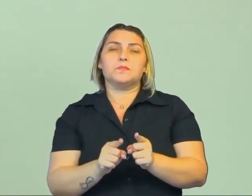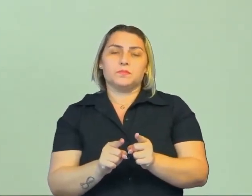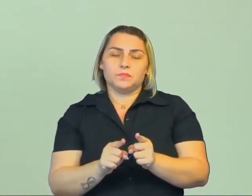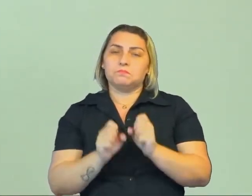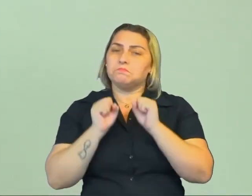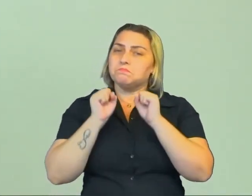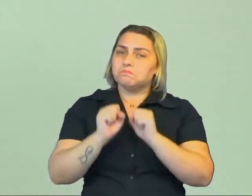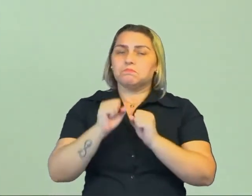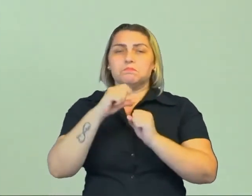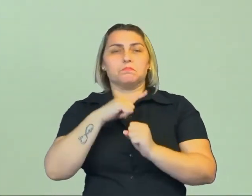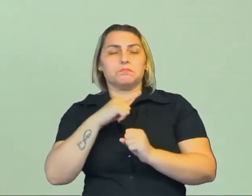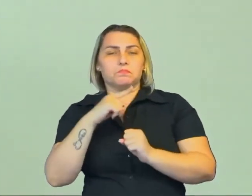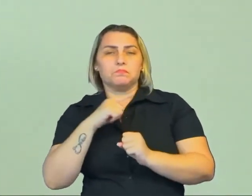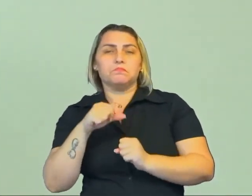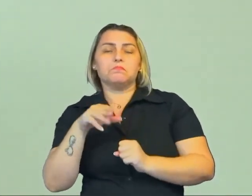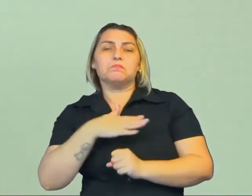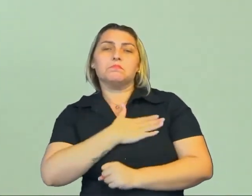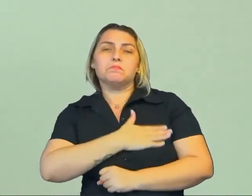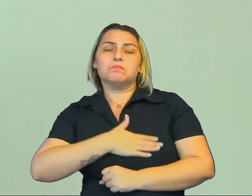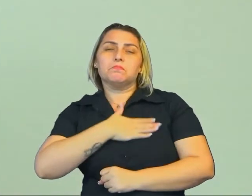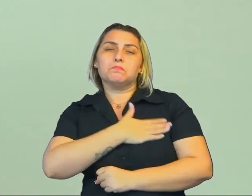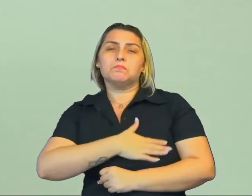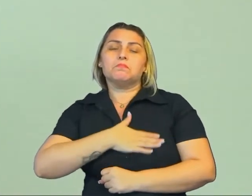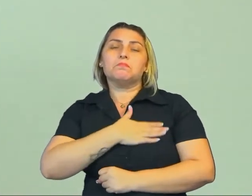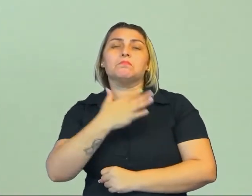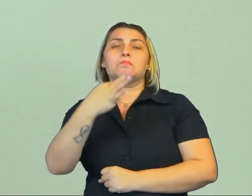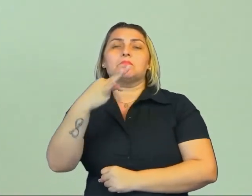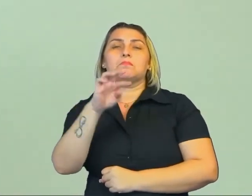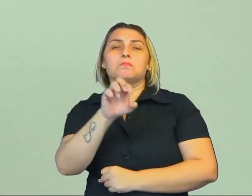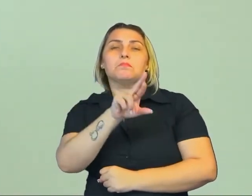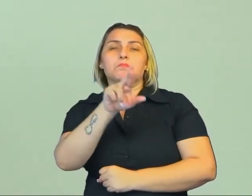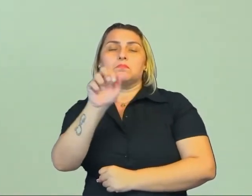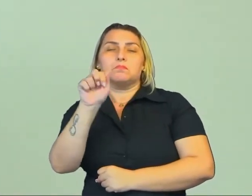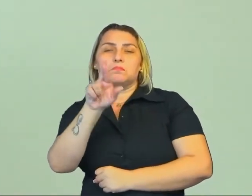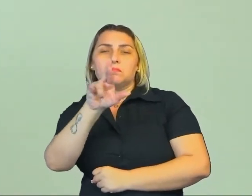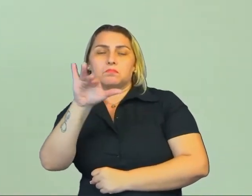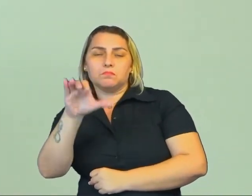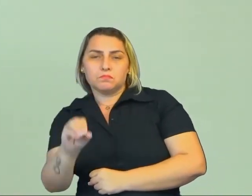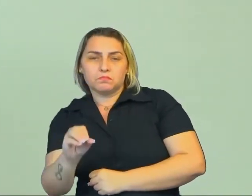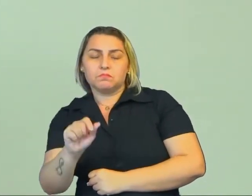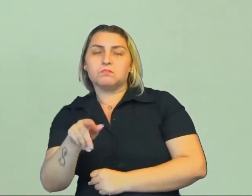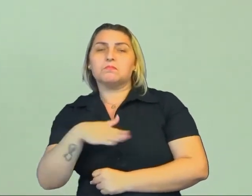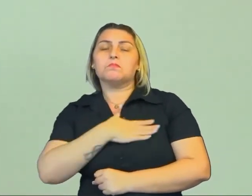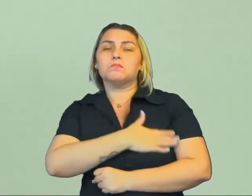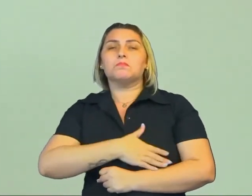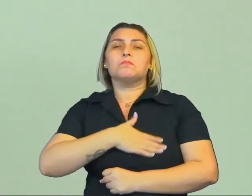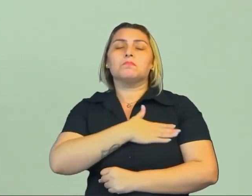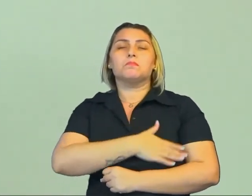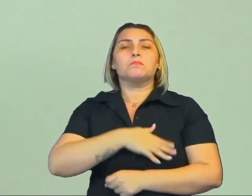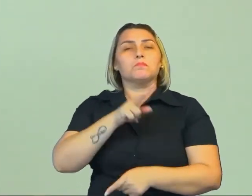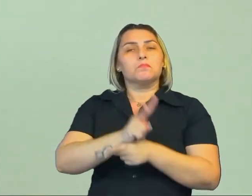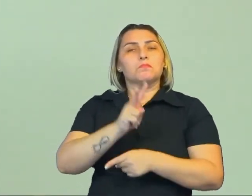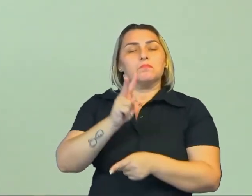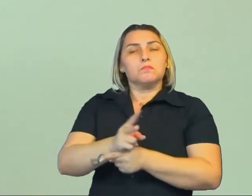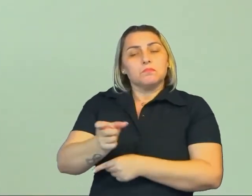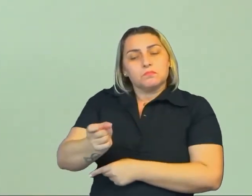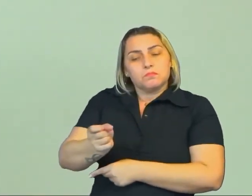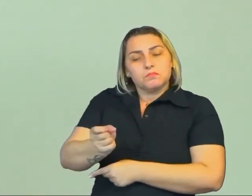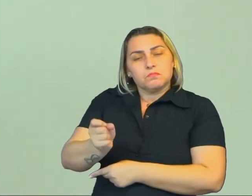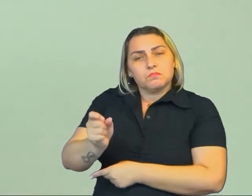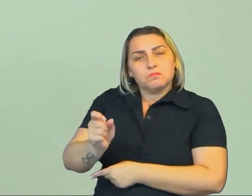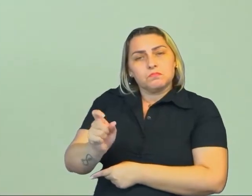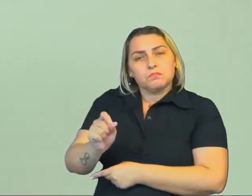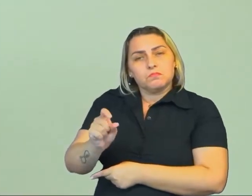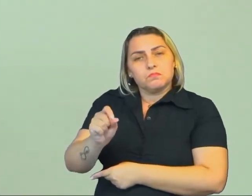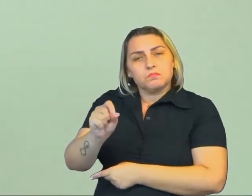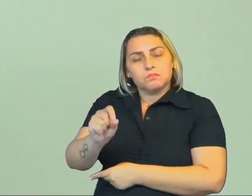ecossistemas podem existir. Quem gosta de fazer terrário é um pequeno ecossistema. Quem gosta de criar formiga